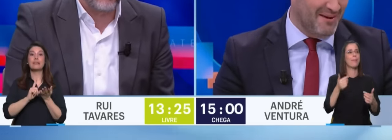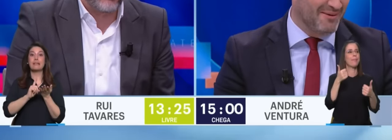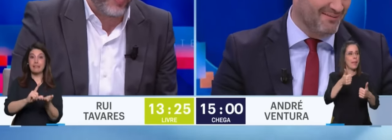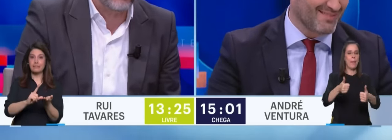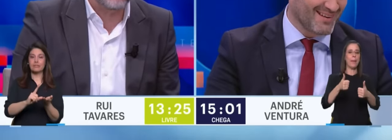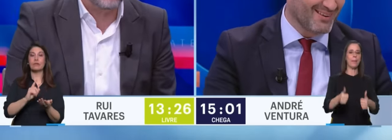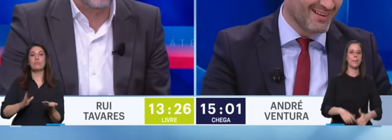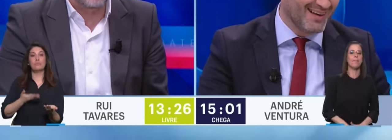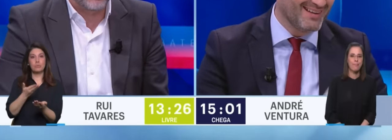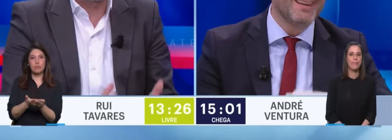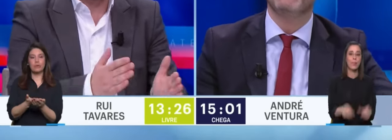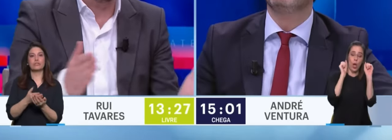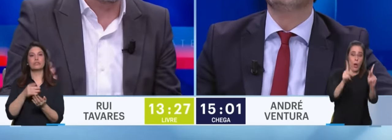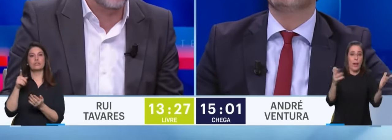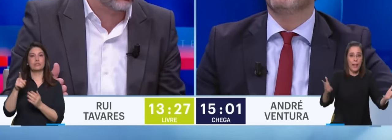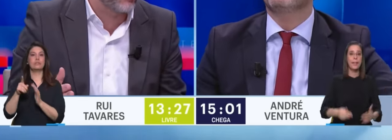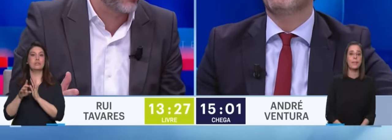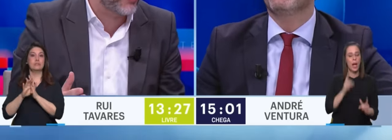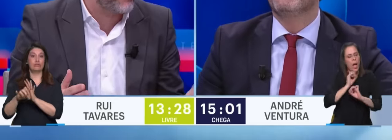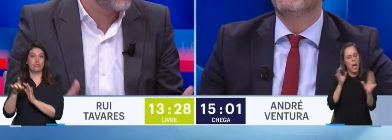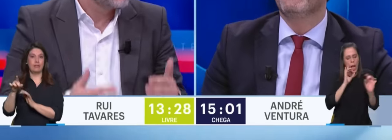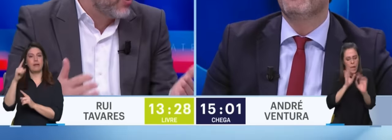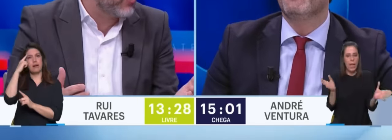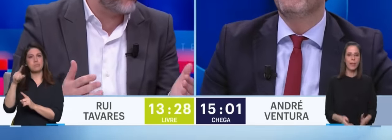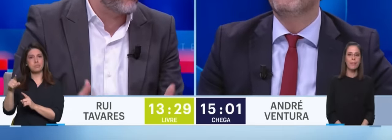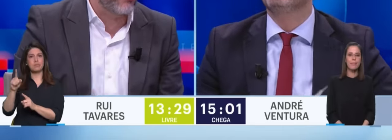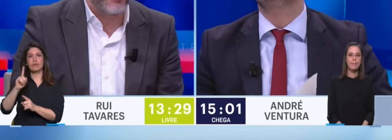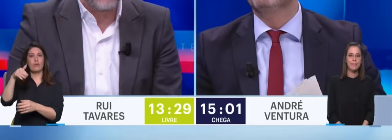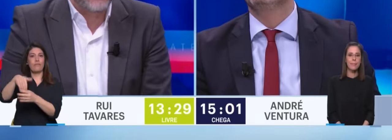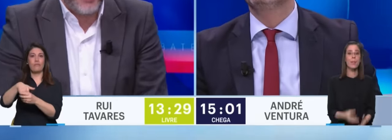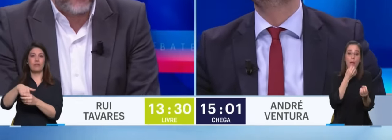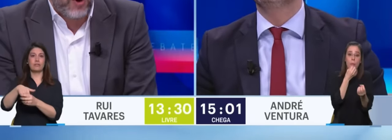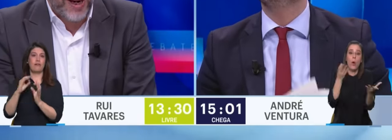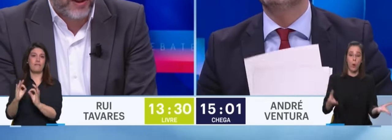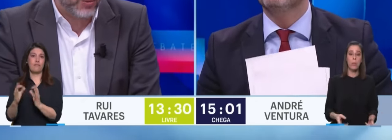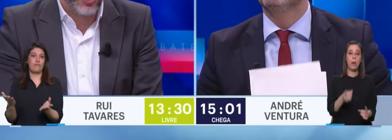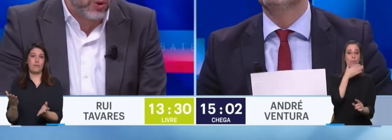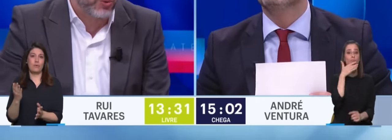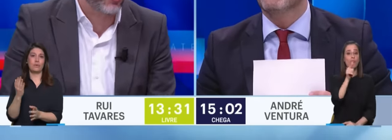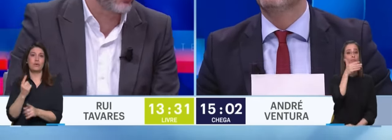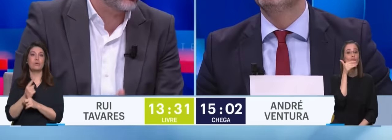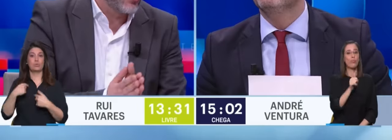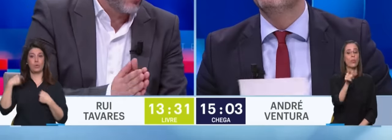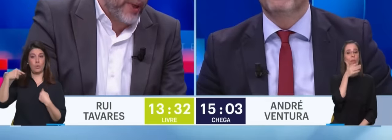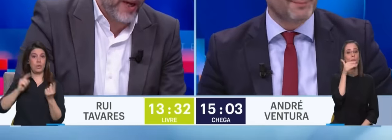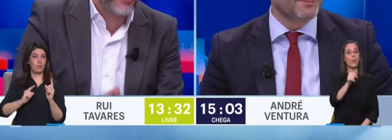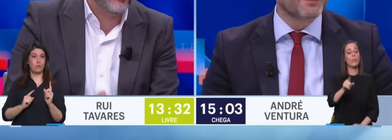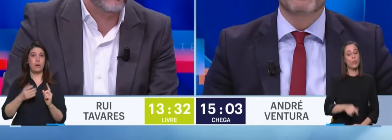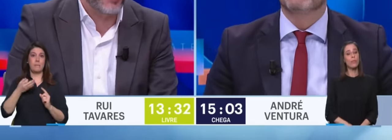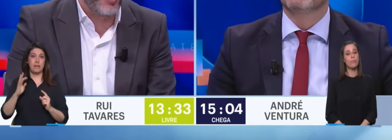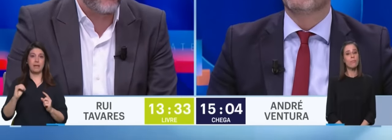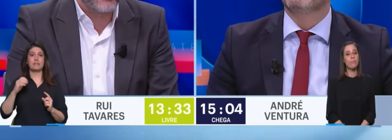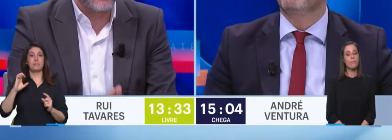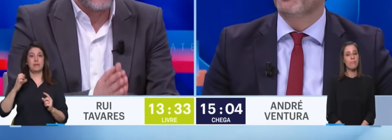as propostas e moções do chega como o André Ventura muito bem sabe não vota a favor porque é a forma que temos e não somos os únicos PS e